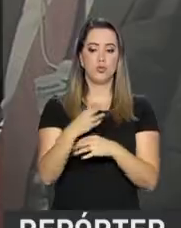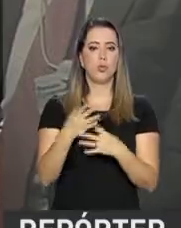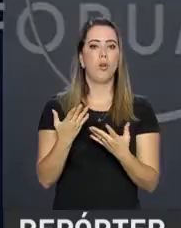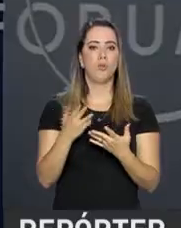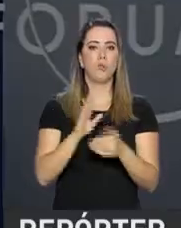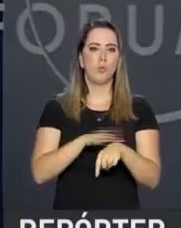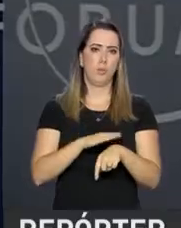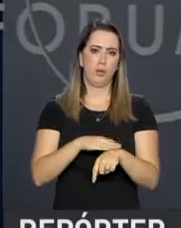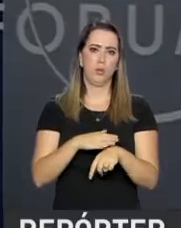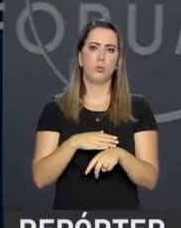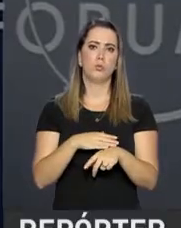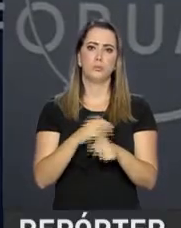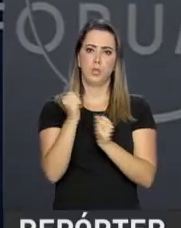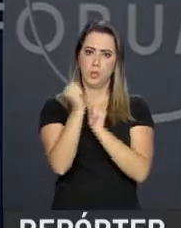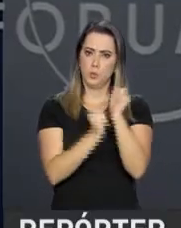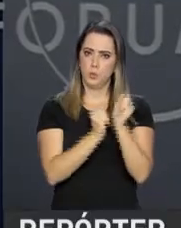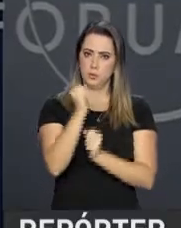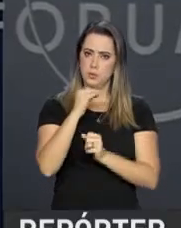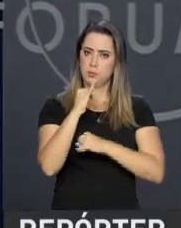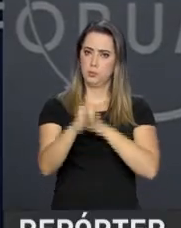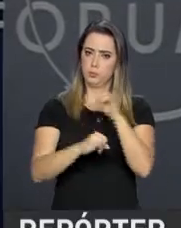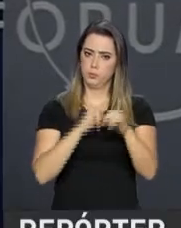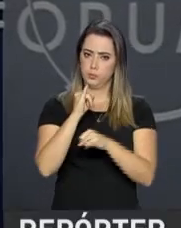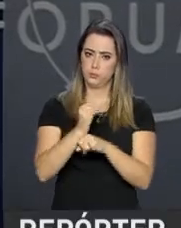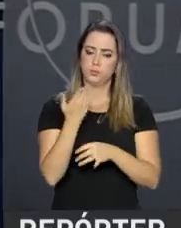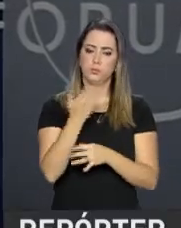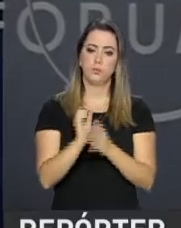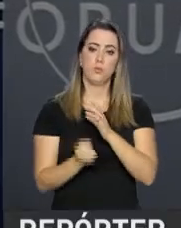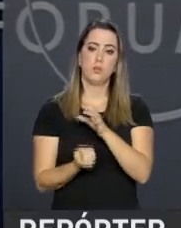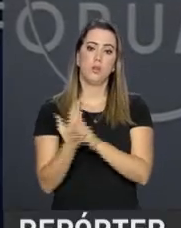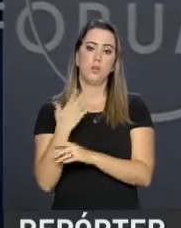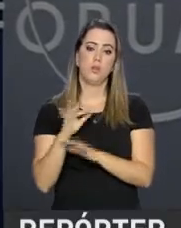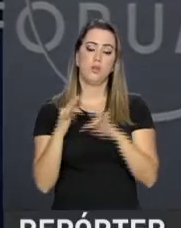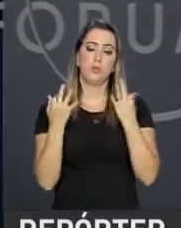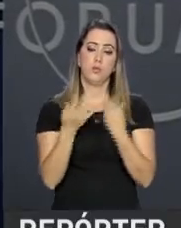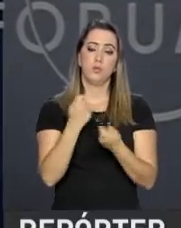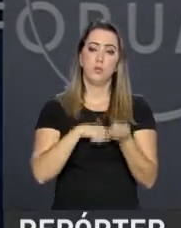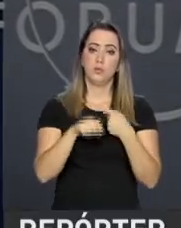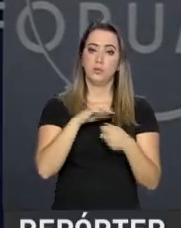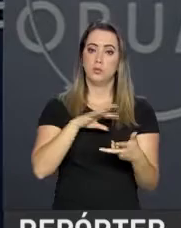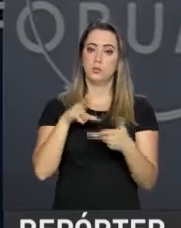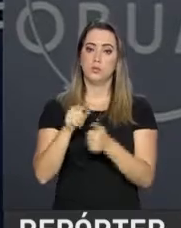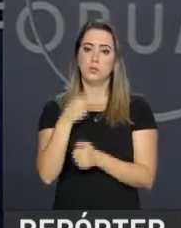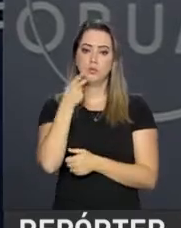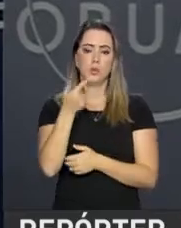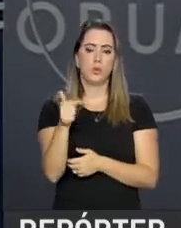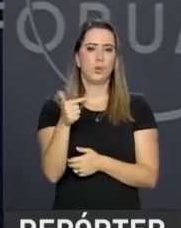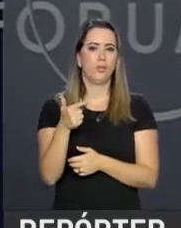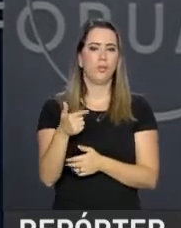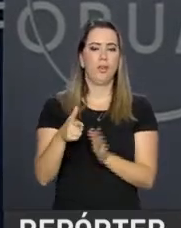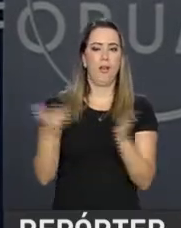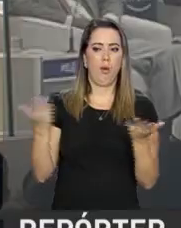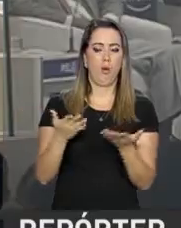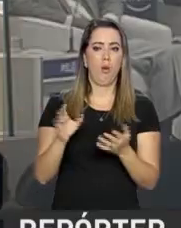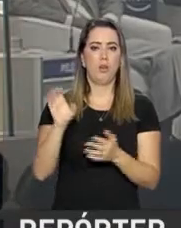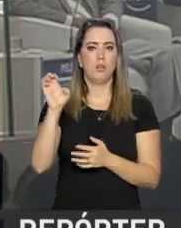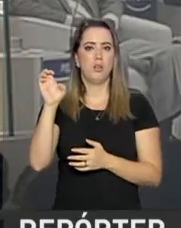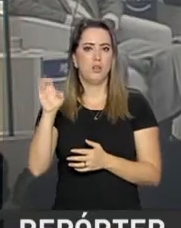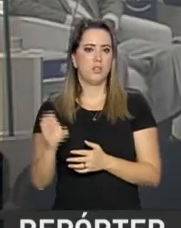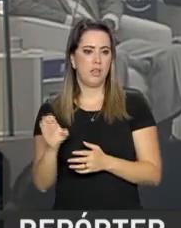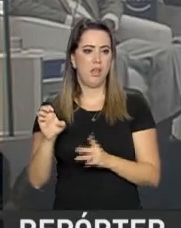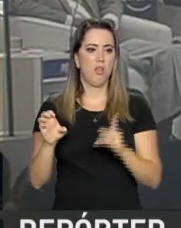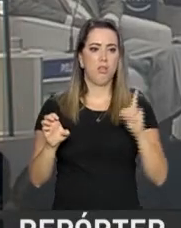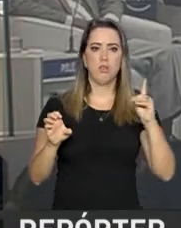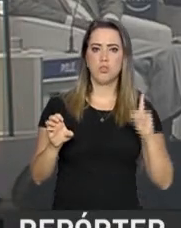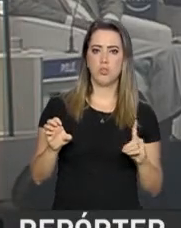responsáveis o fundador do fórum klaus schwab defendeu que o mundo não se divide mais entre direita e esquerda e que os países